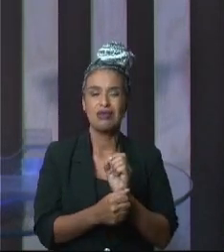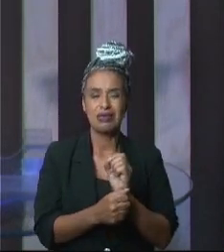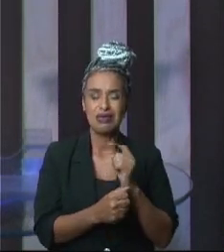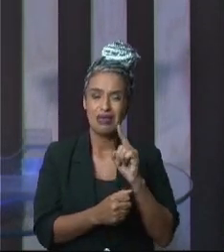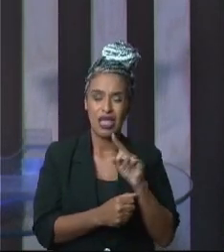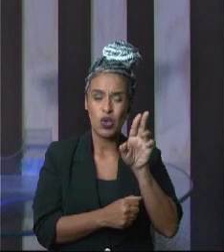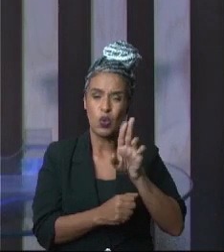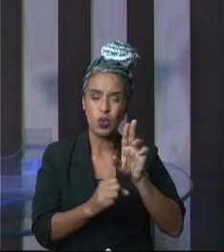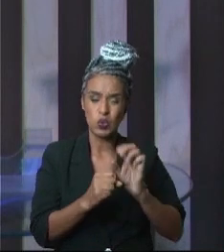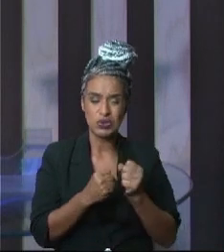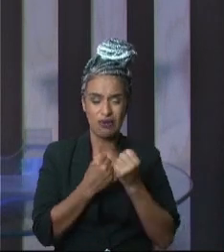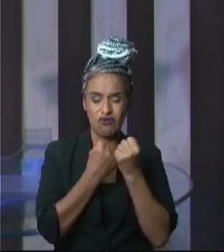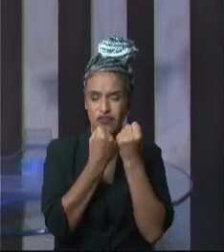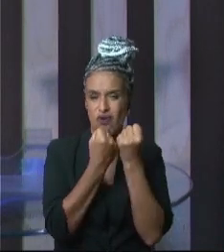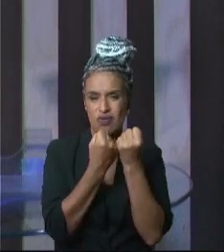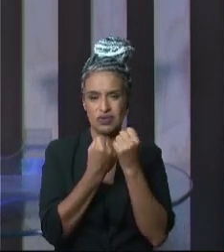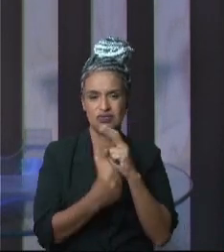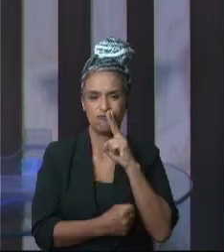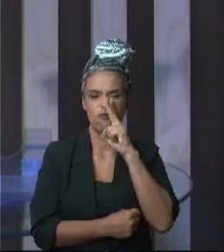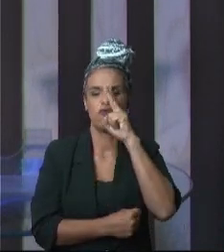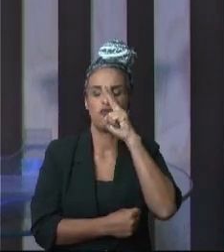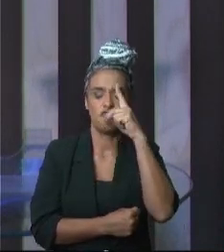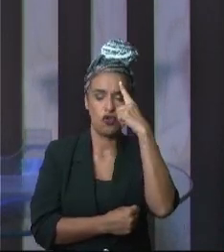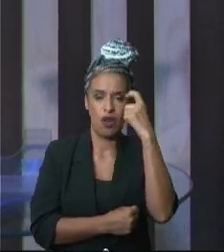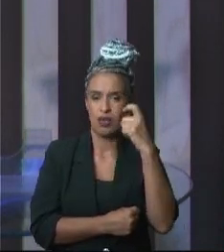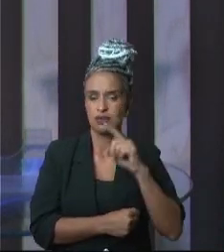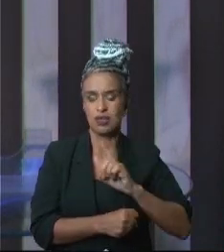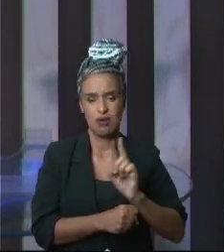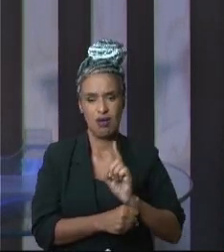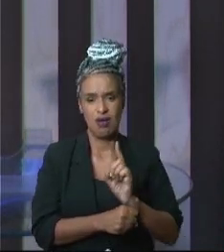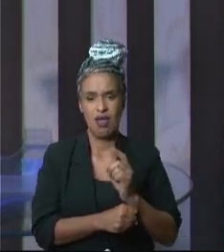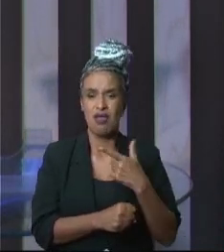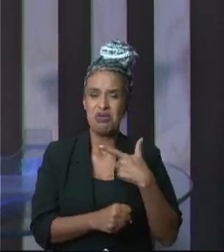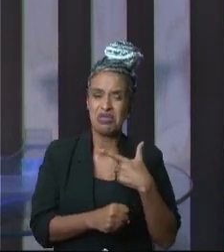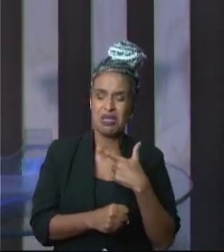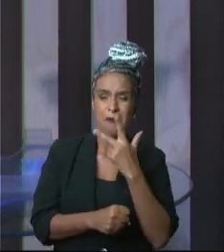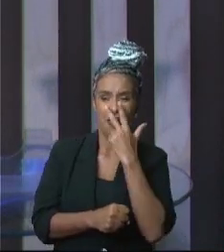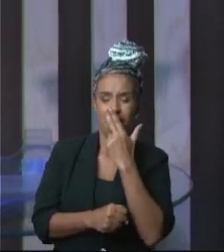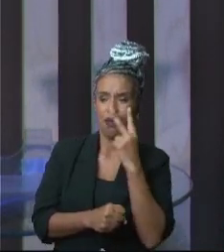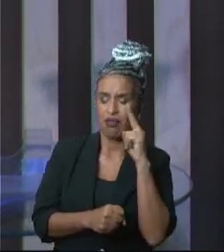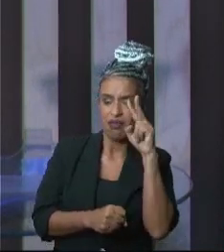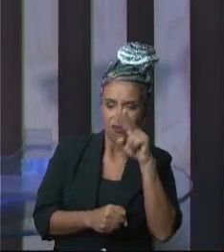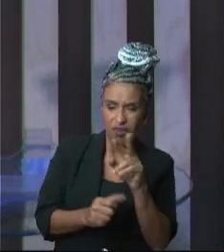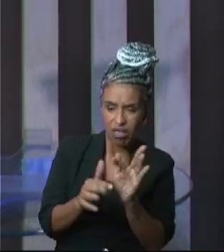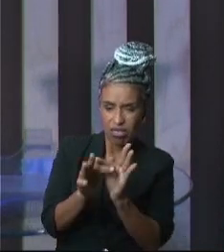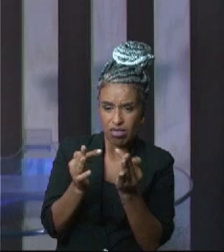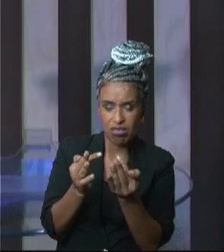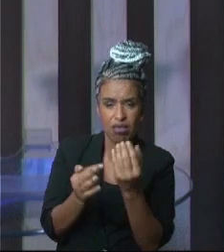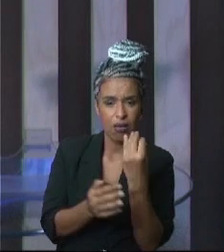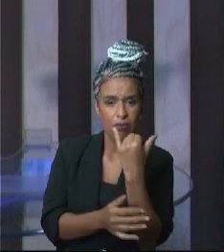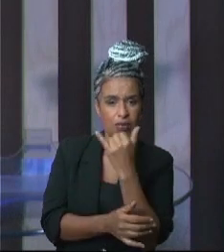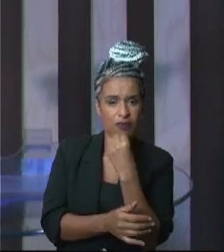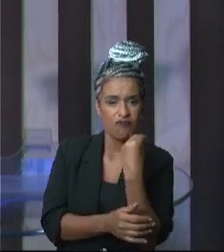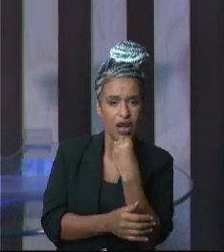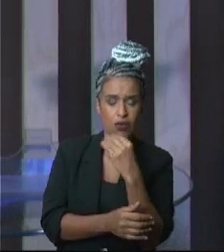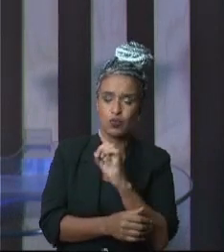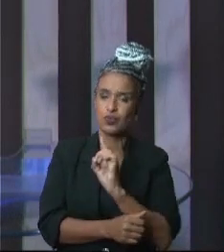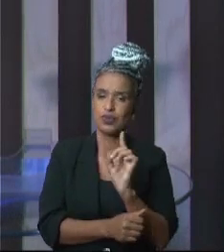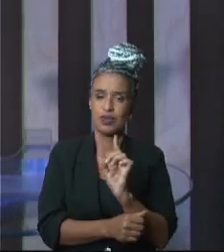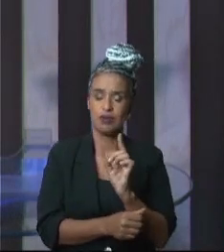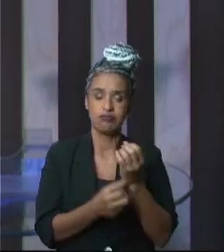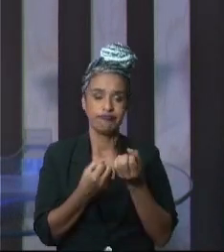força, que não forge concepções simplistas da realidade, que